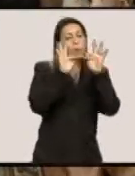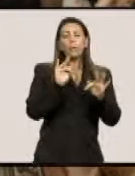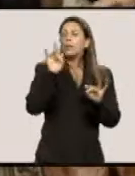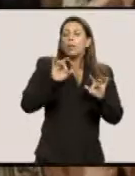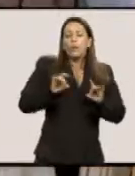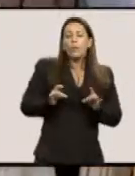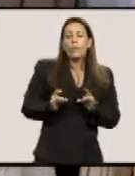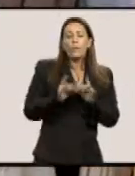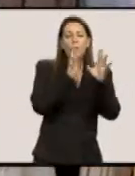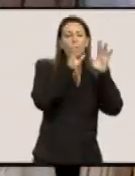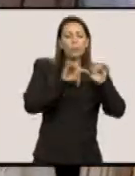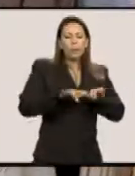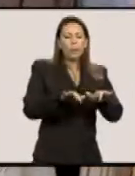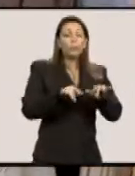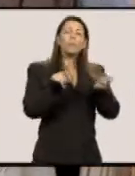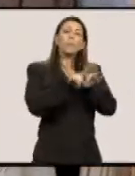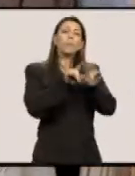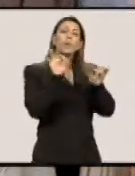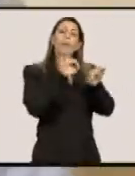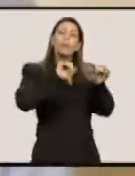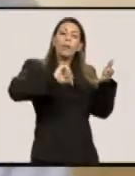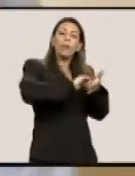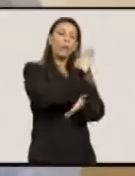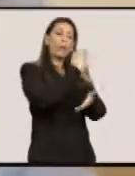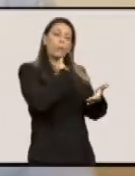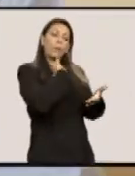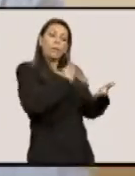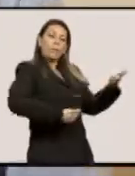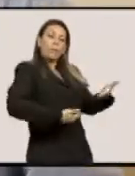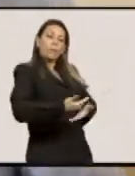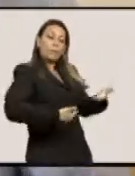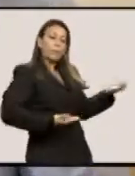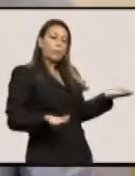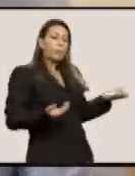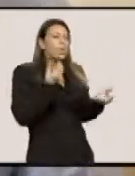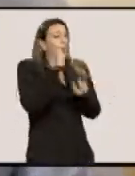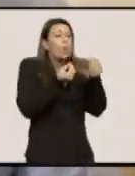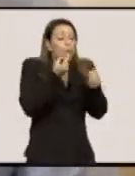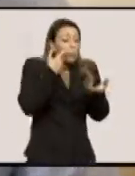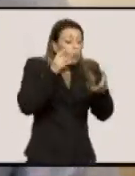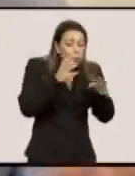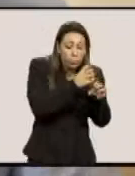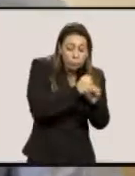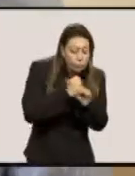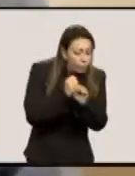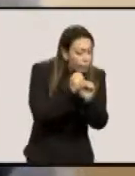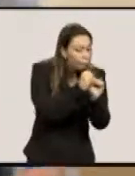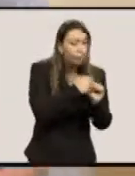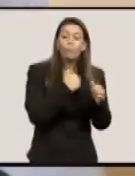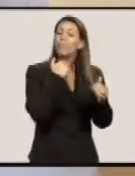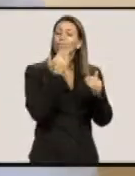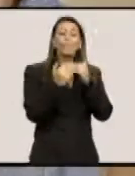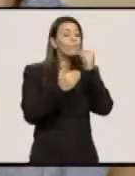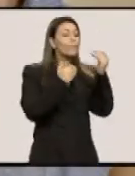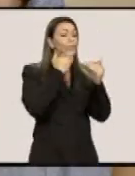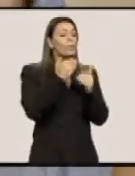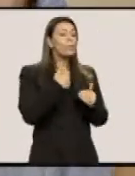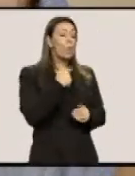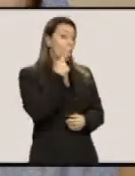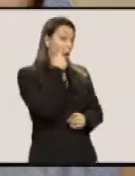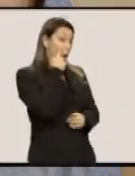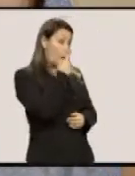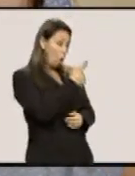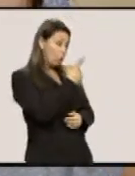vender o piano. E também não vai me demitir. Mas como é que eu vou fazer? Eu botei tudo na ponta do lápis aqui e não tem saída.